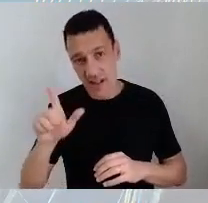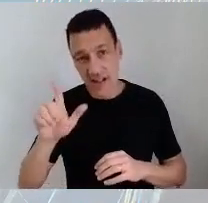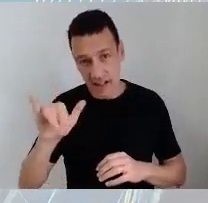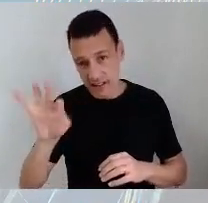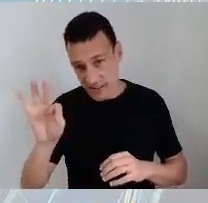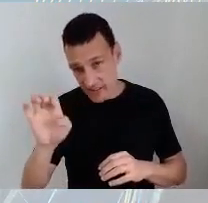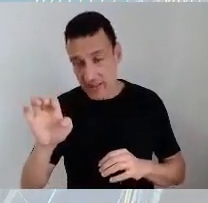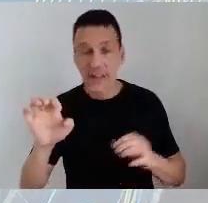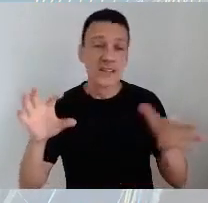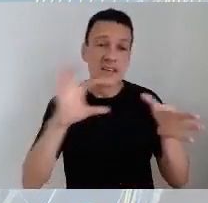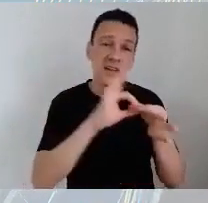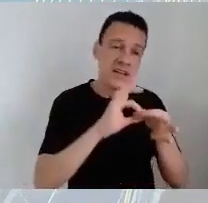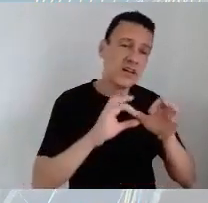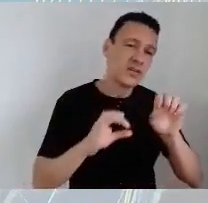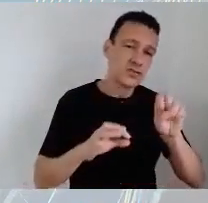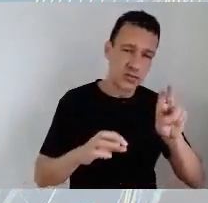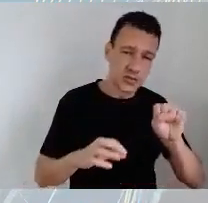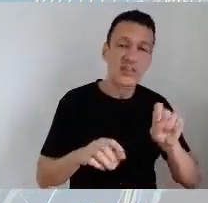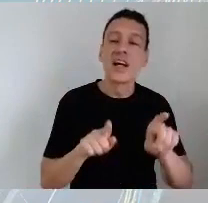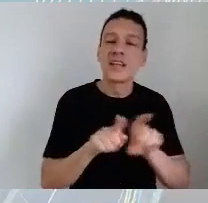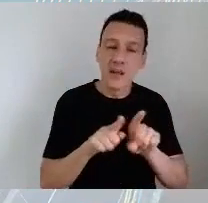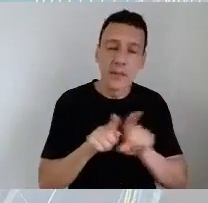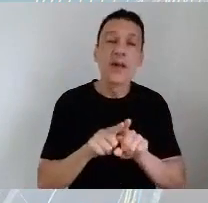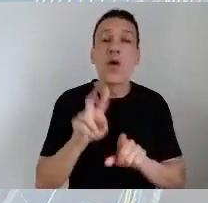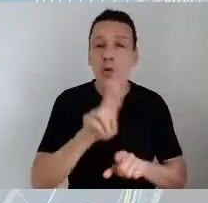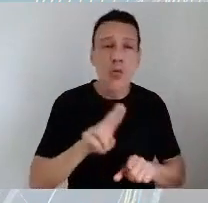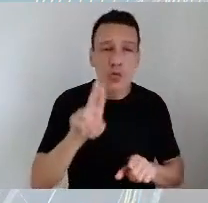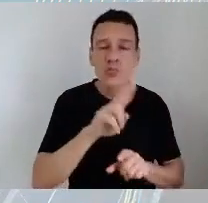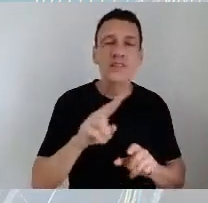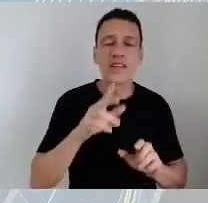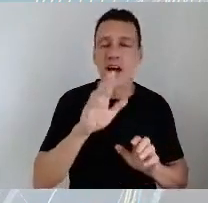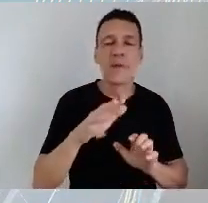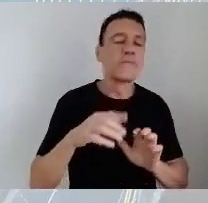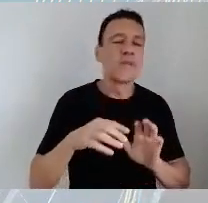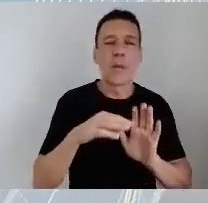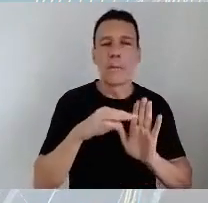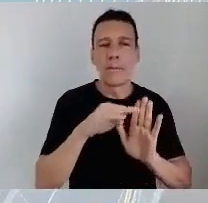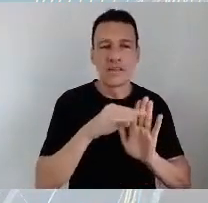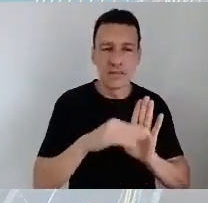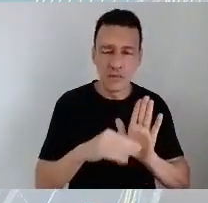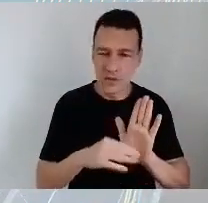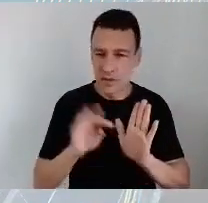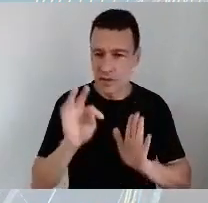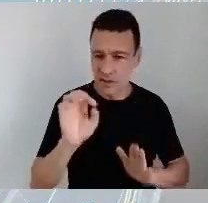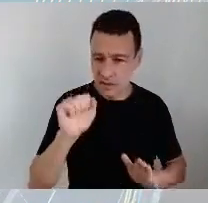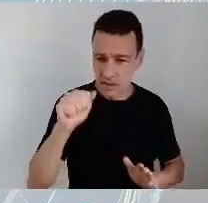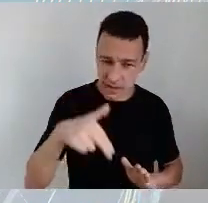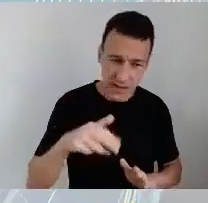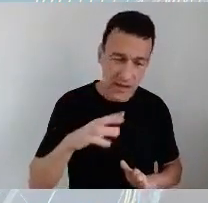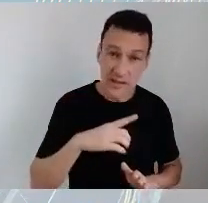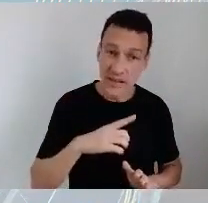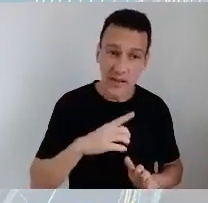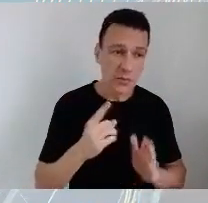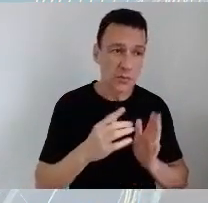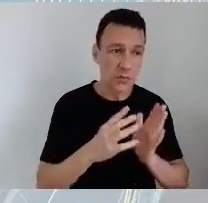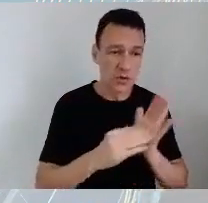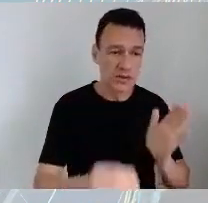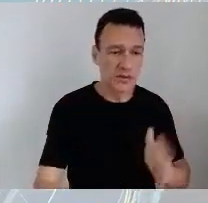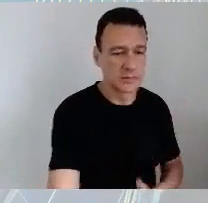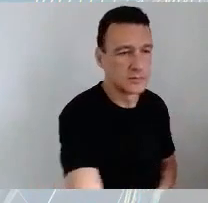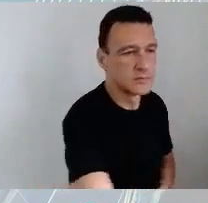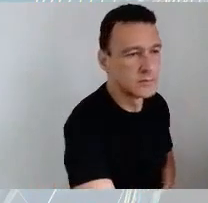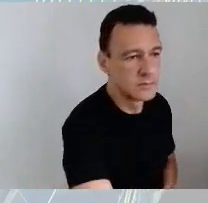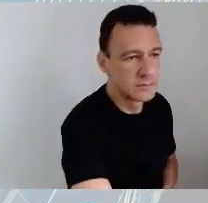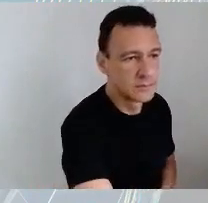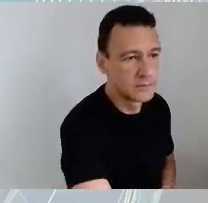do TAM, que é o modelo de adaptação. E esses 2 princípios correspondem à facilidade de